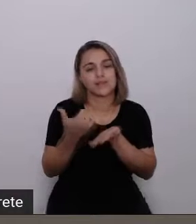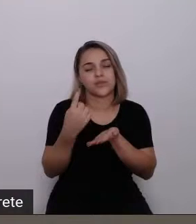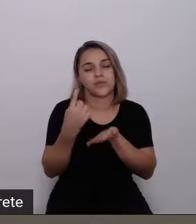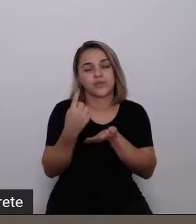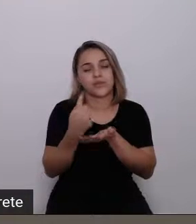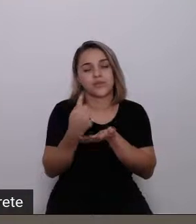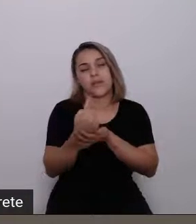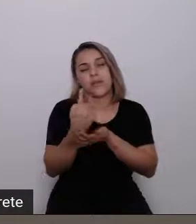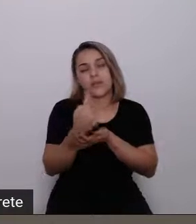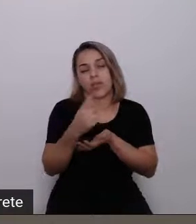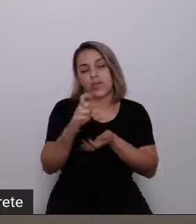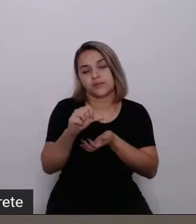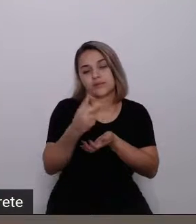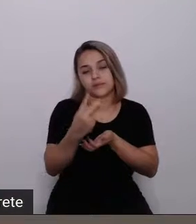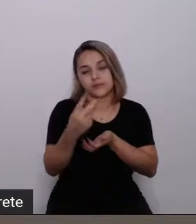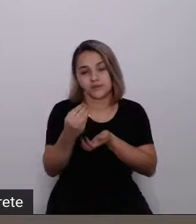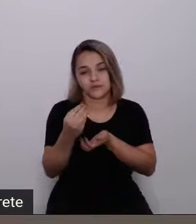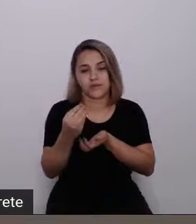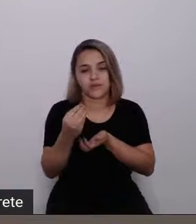ver com